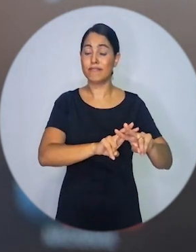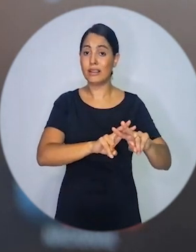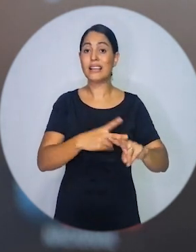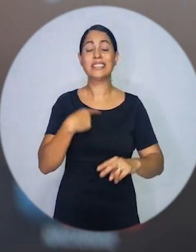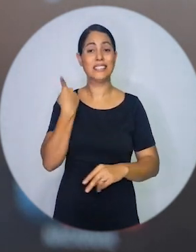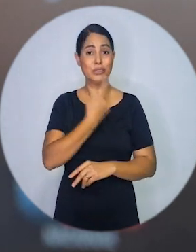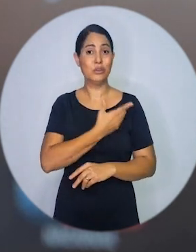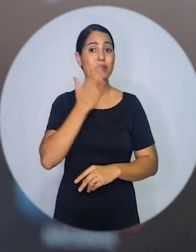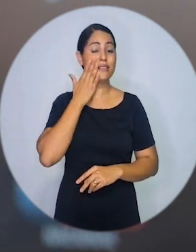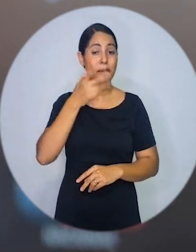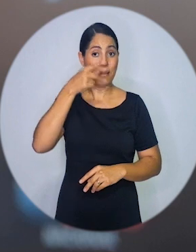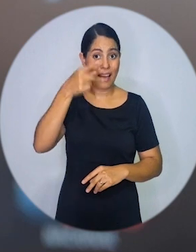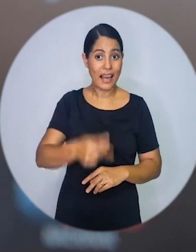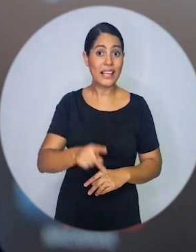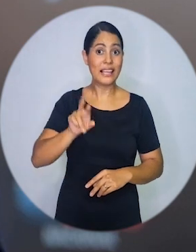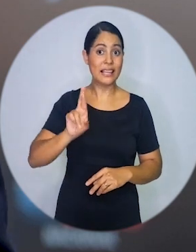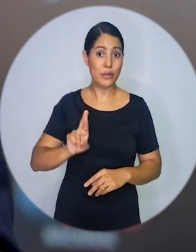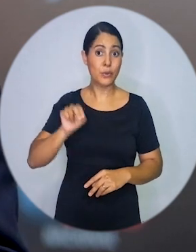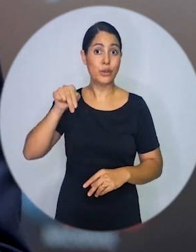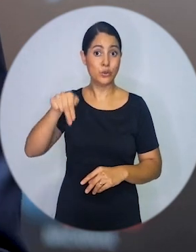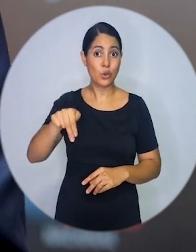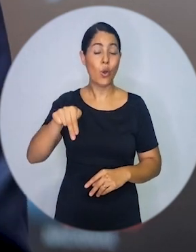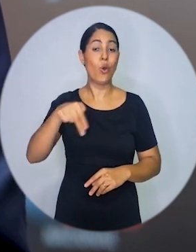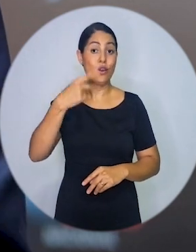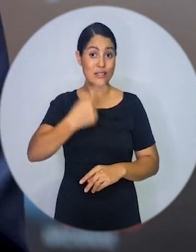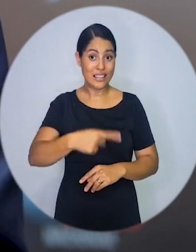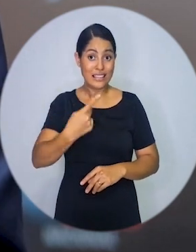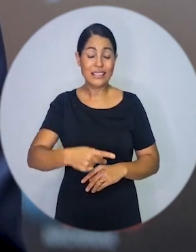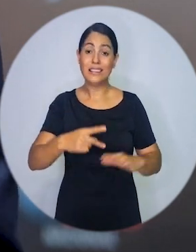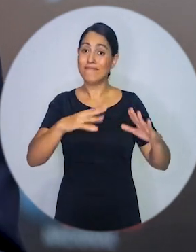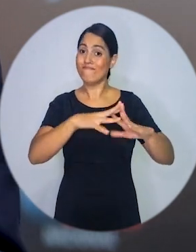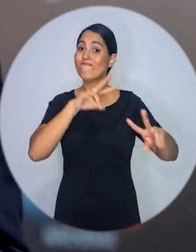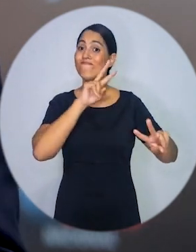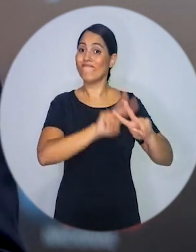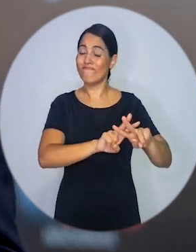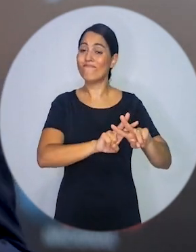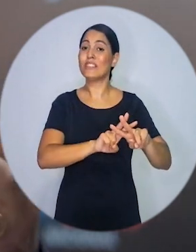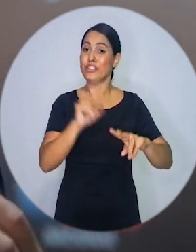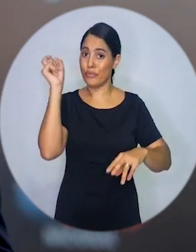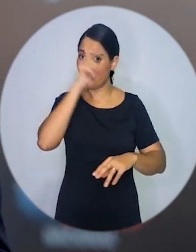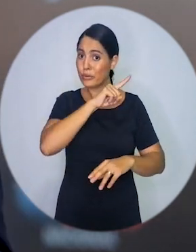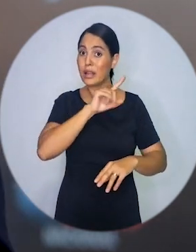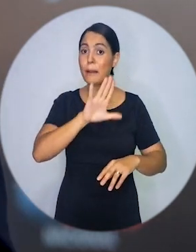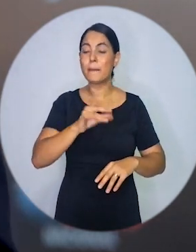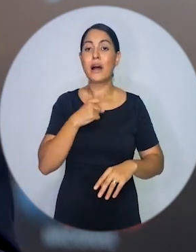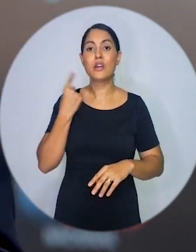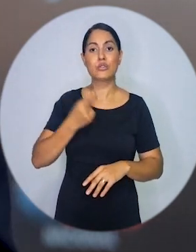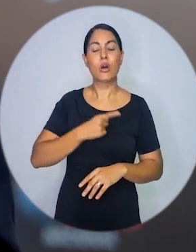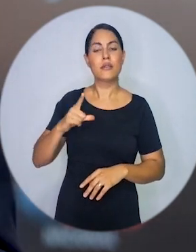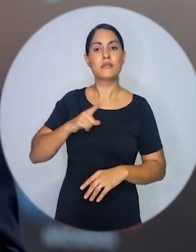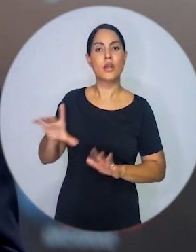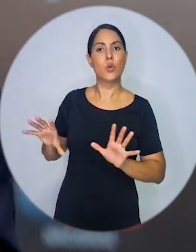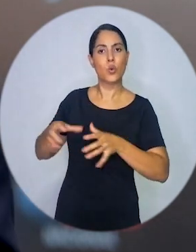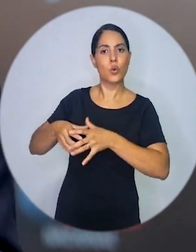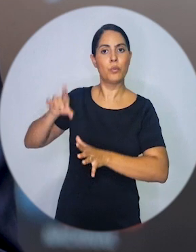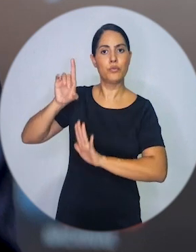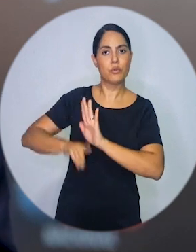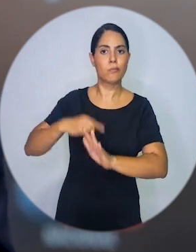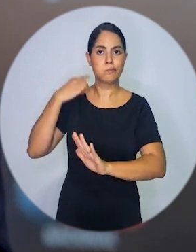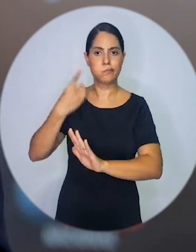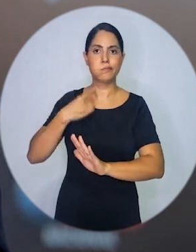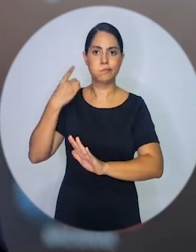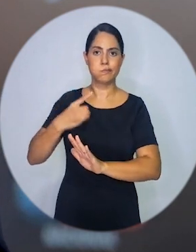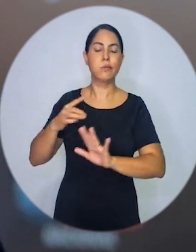dos presídios. Nós temos dificuldade nos presídios do Rio Grande do Norte e estamos agora unindo não só a Comissão